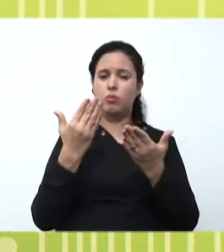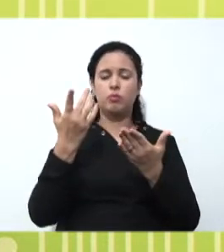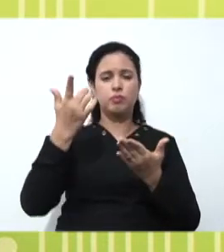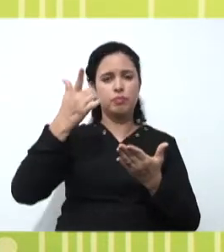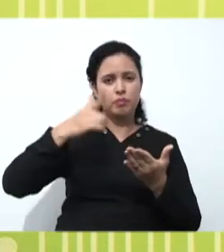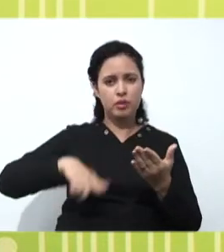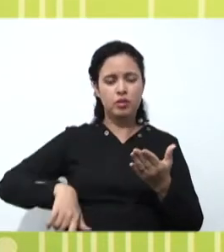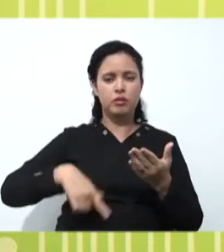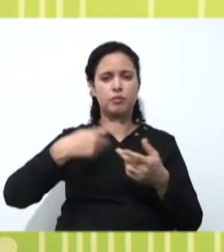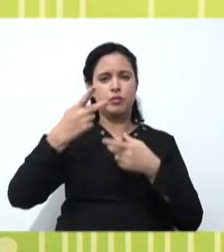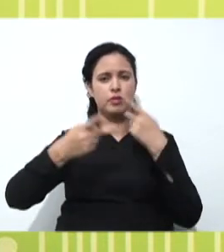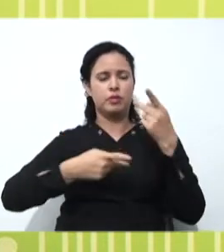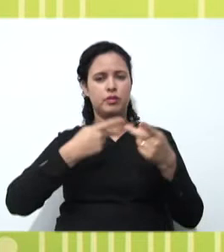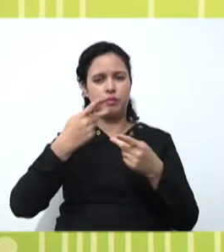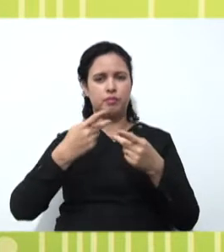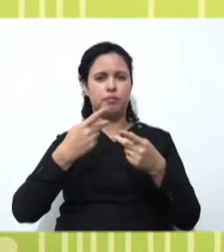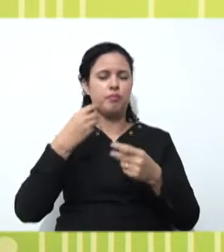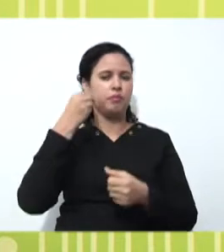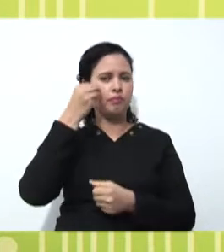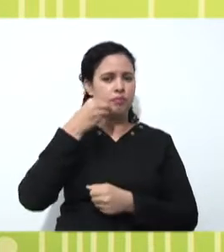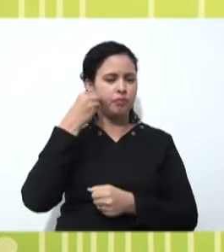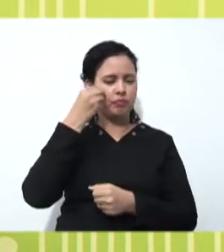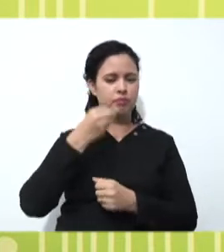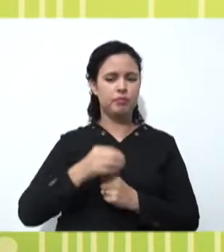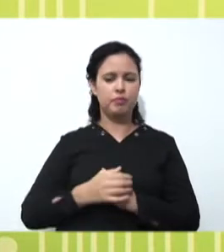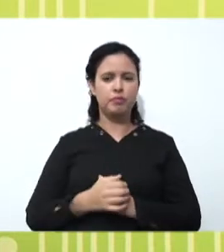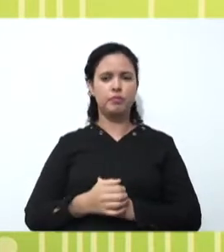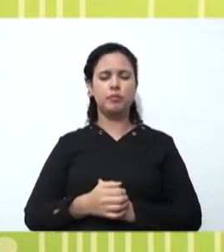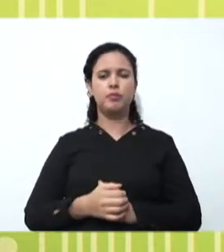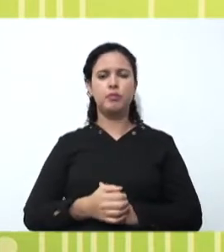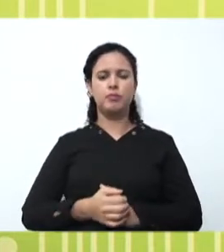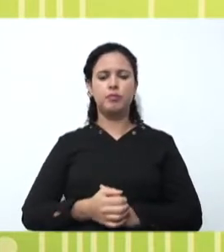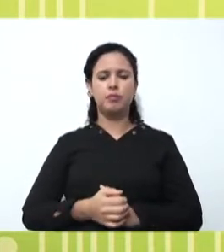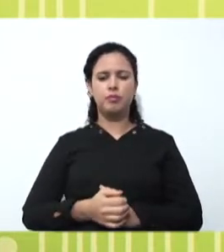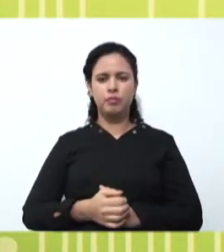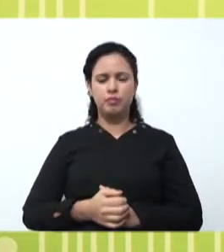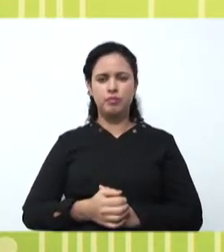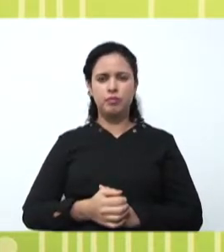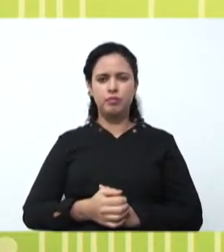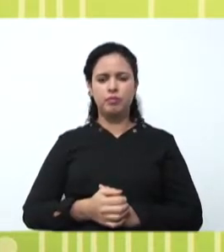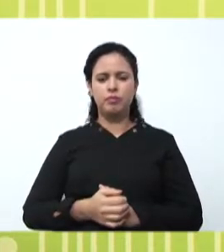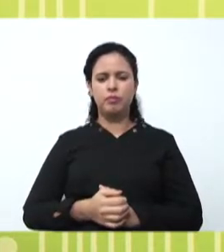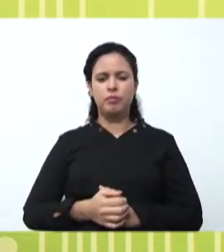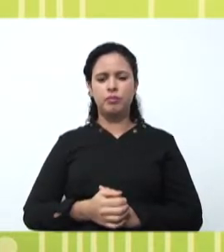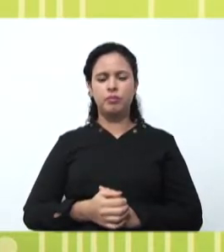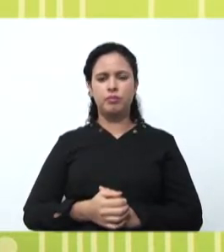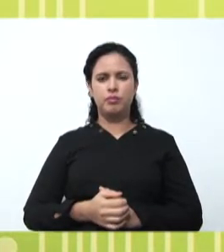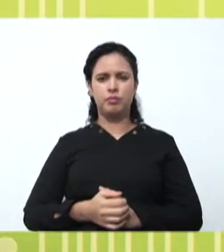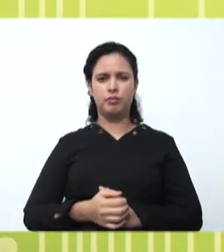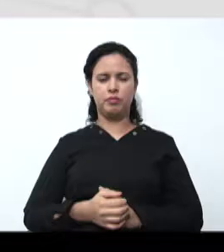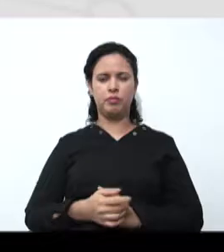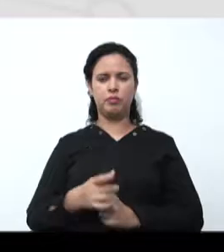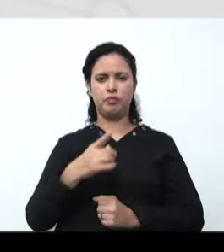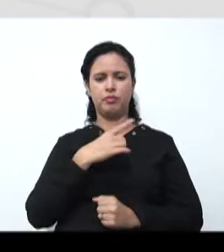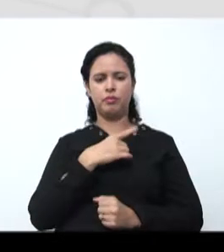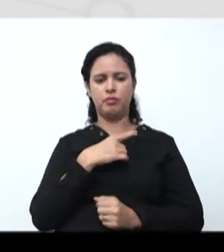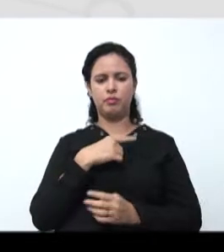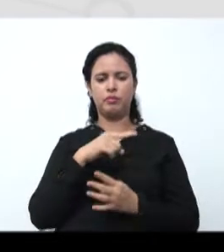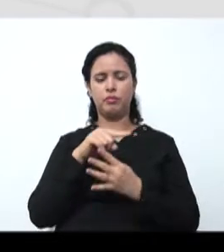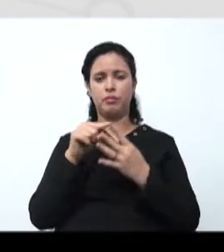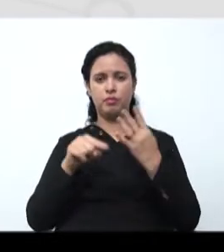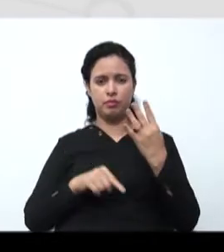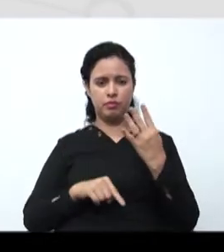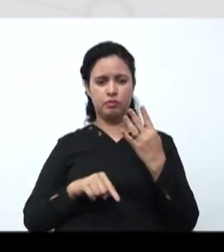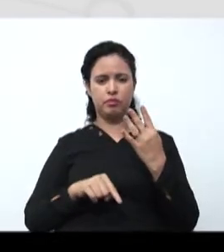espera que melhore para benefício de todos, é claro. Aí aqui a gente tem 4 pontos que determinam a